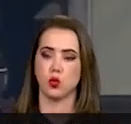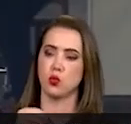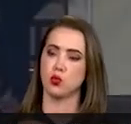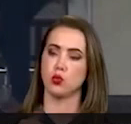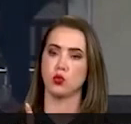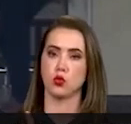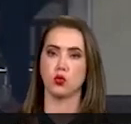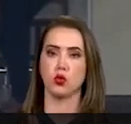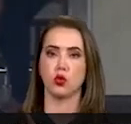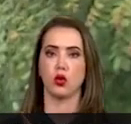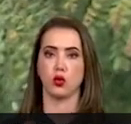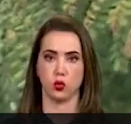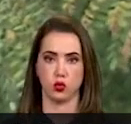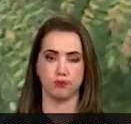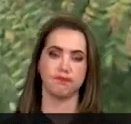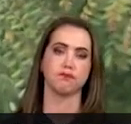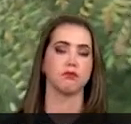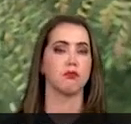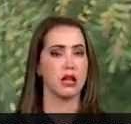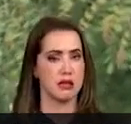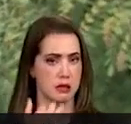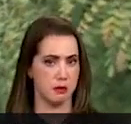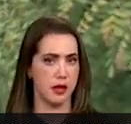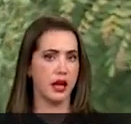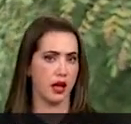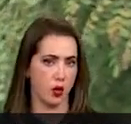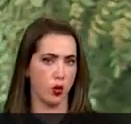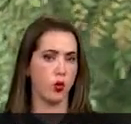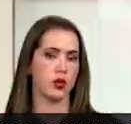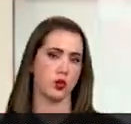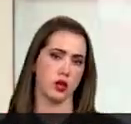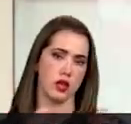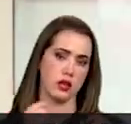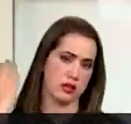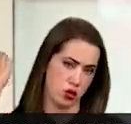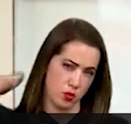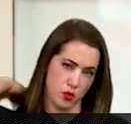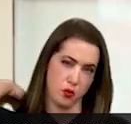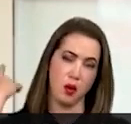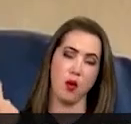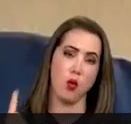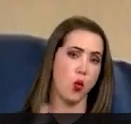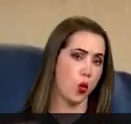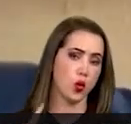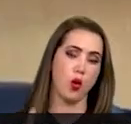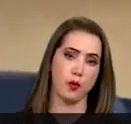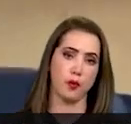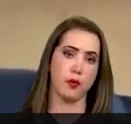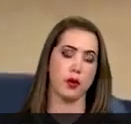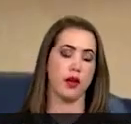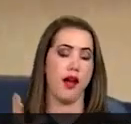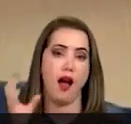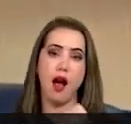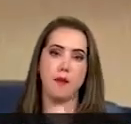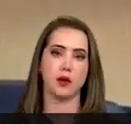cura do câncer de pulmão só foi possível porque a doença foi diagnosticada logo no início. A primeira coisa